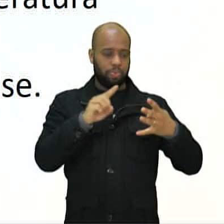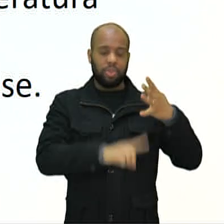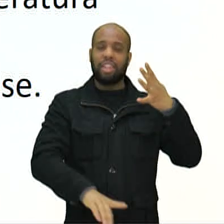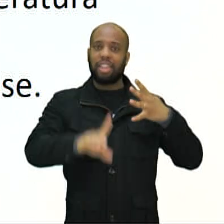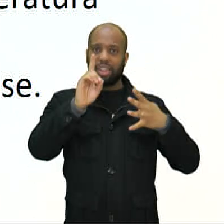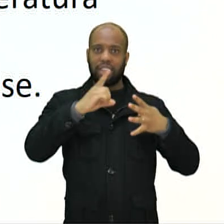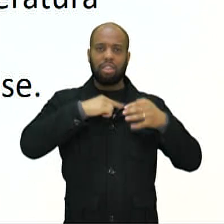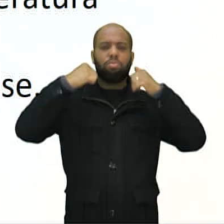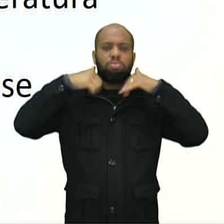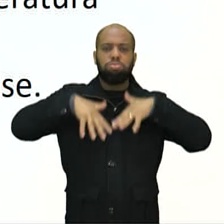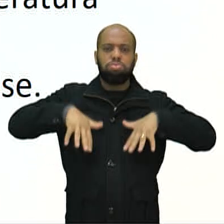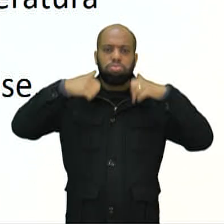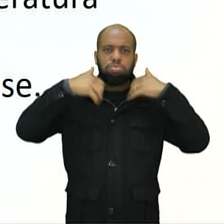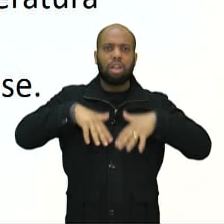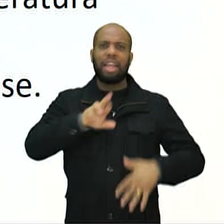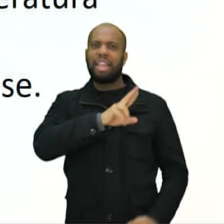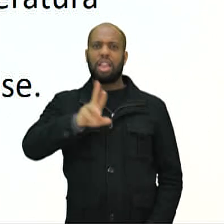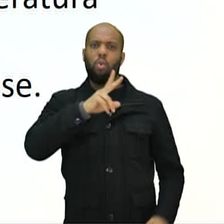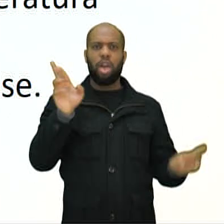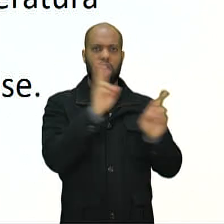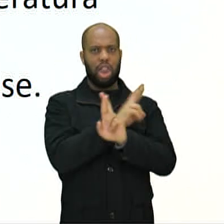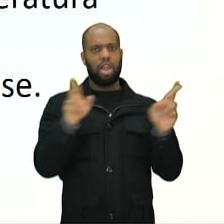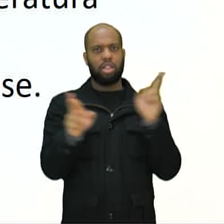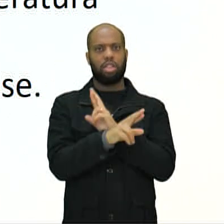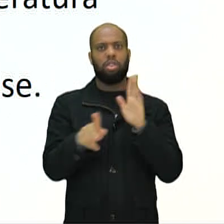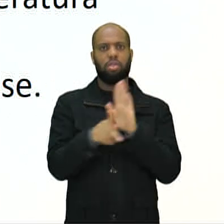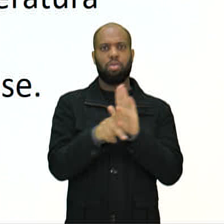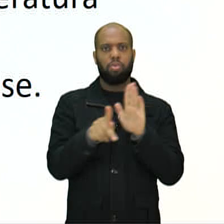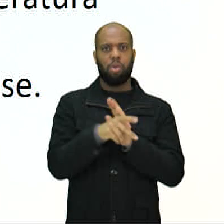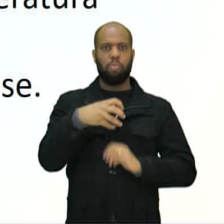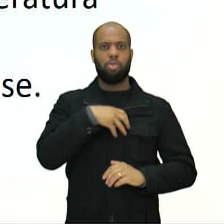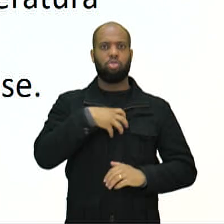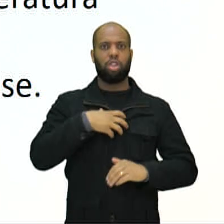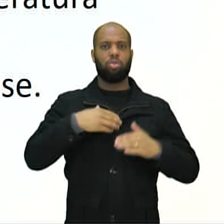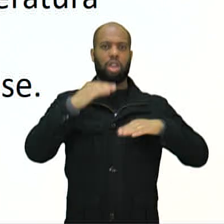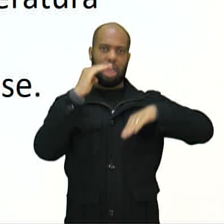D. A transpiração não está relacionada à homeostase.